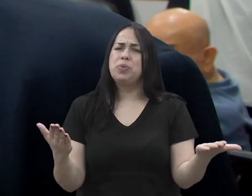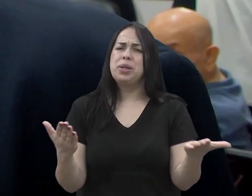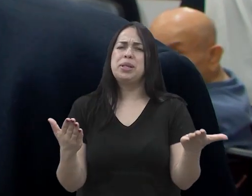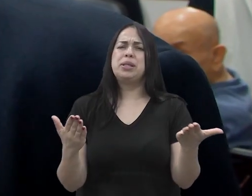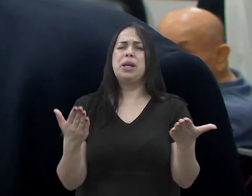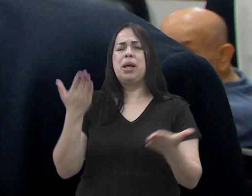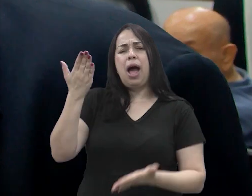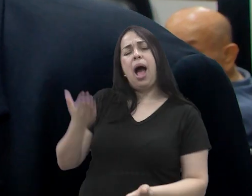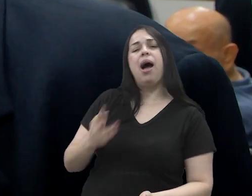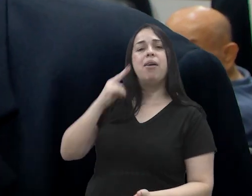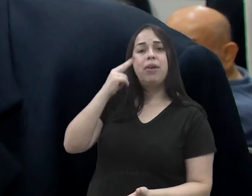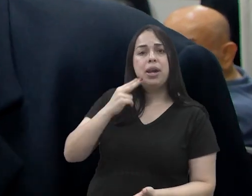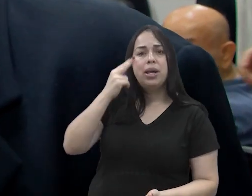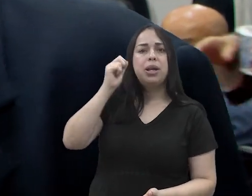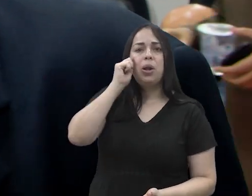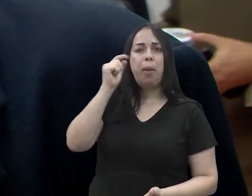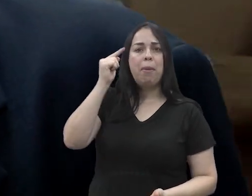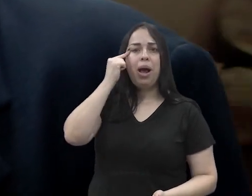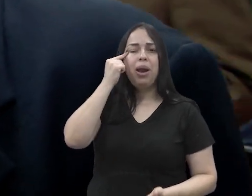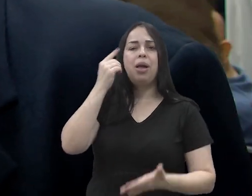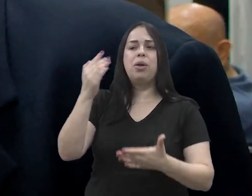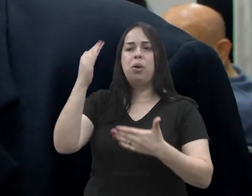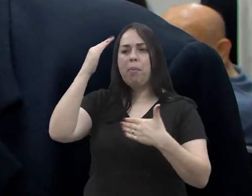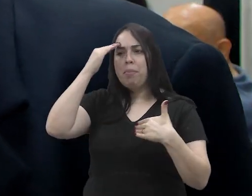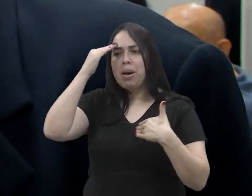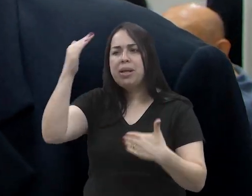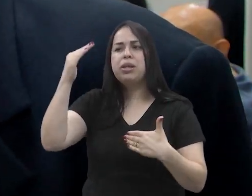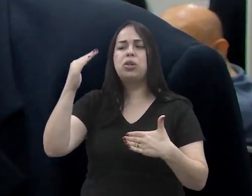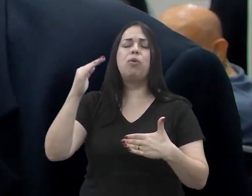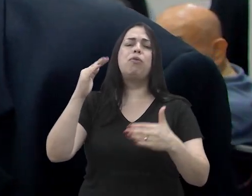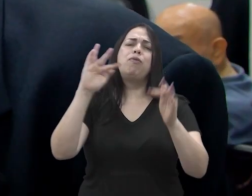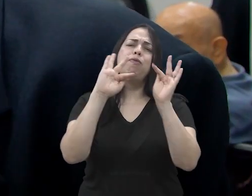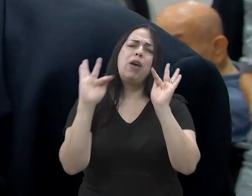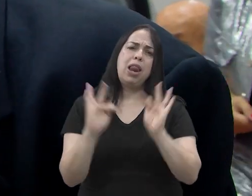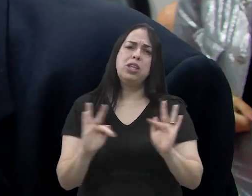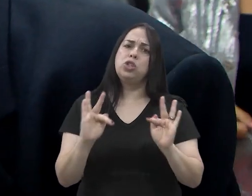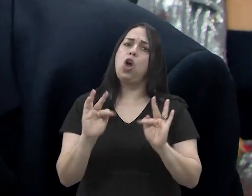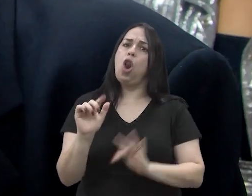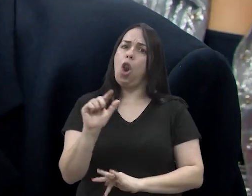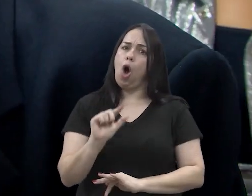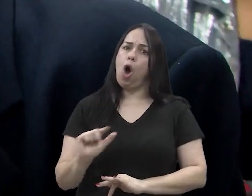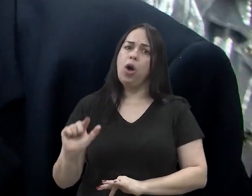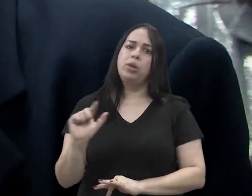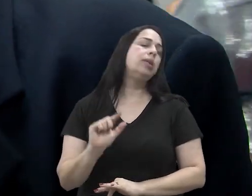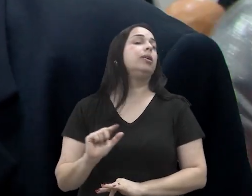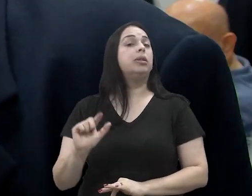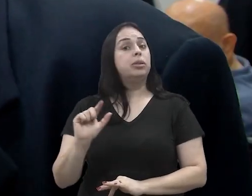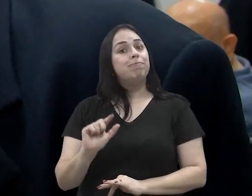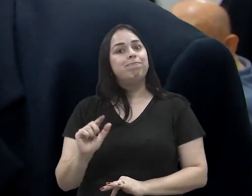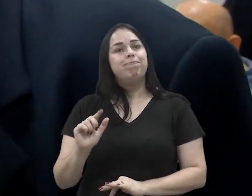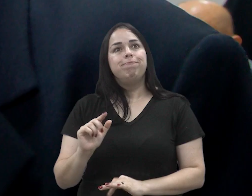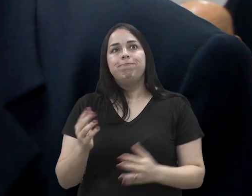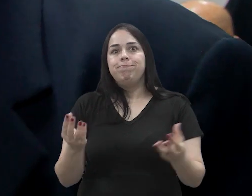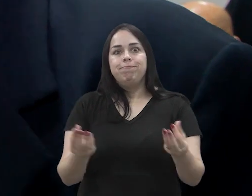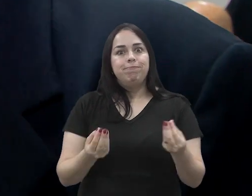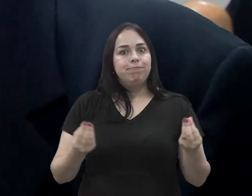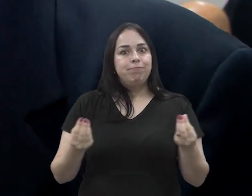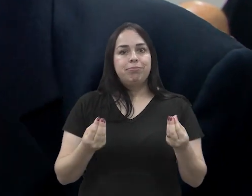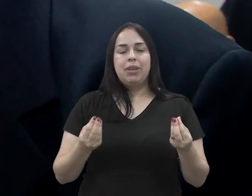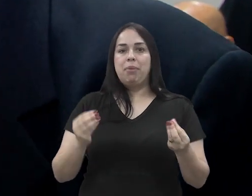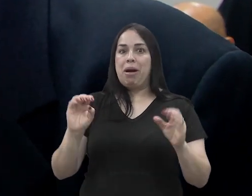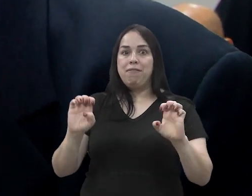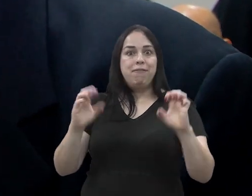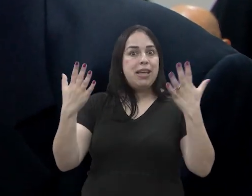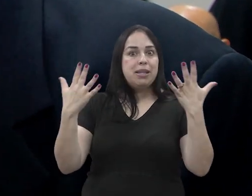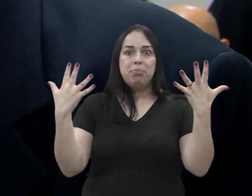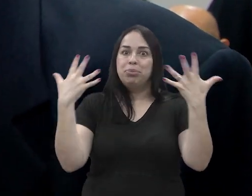eu agradeço a vereadora Amélia e eu muito feliz com isso, lógico. Nunca teve uma